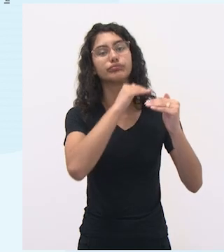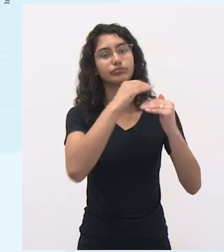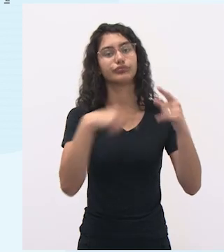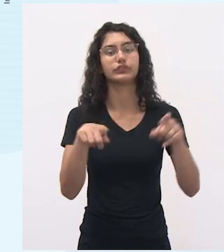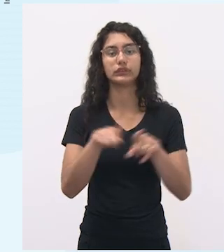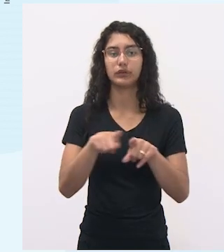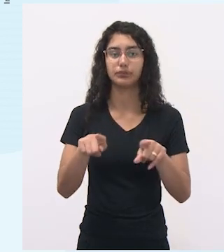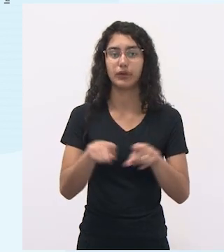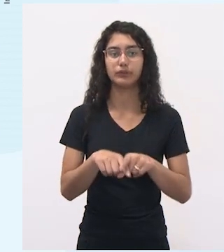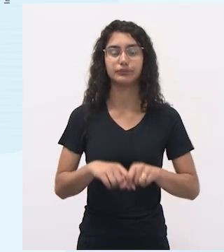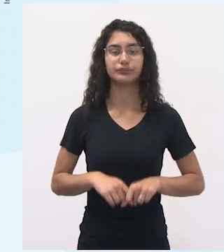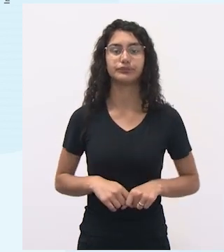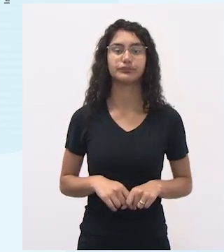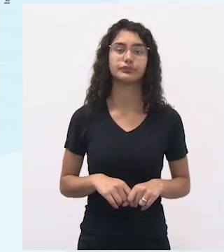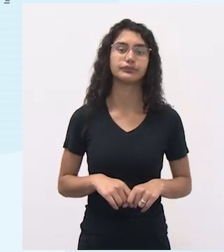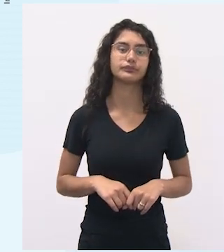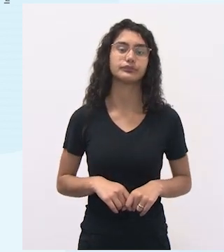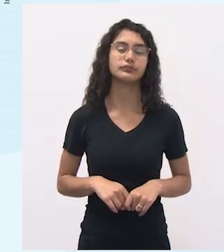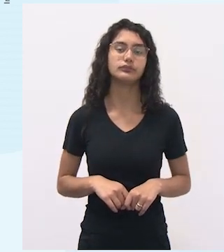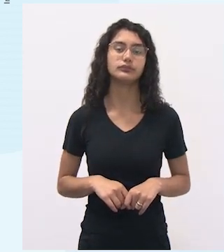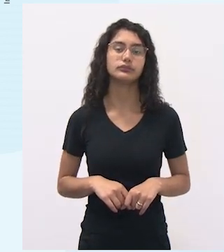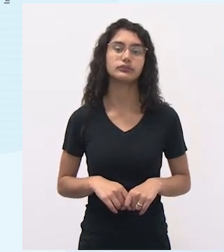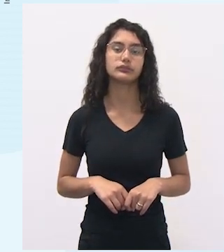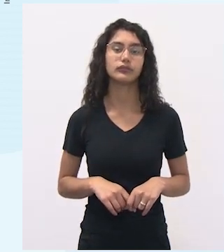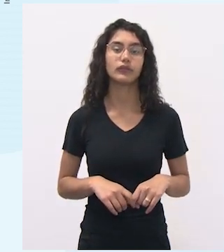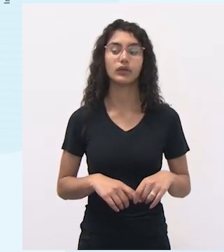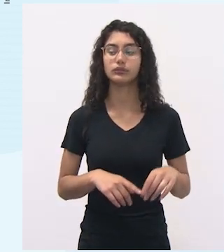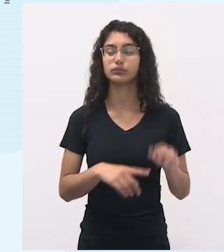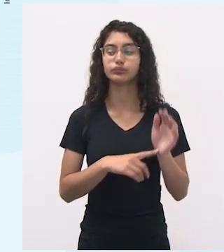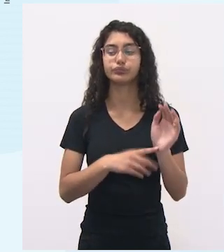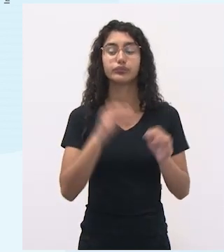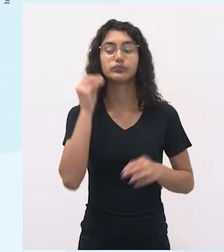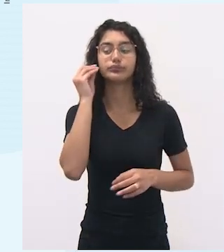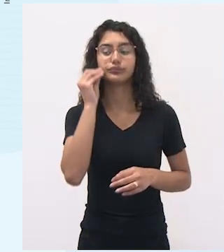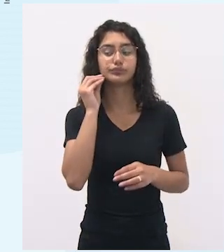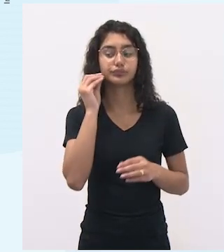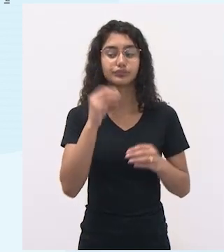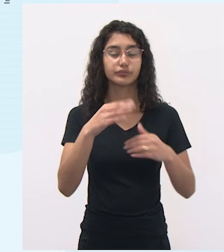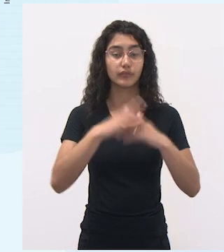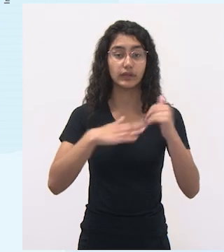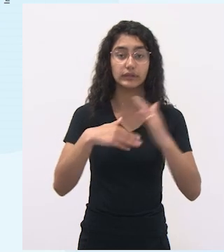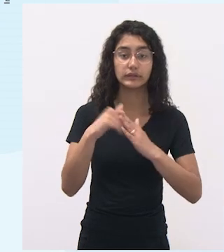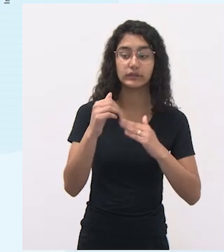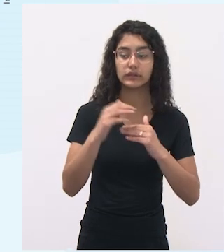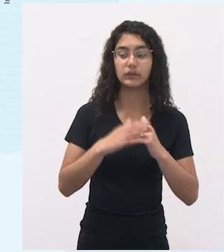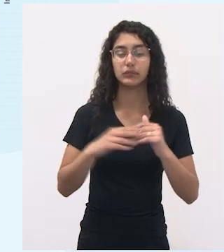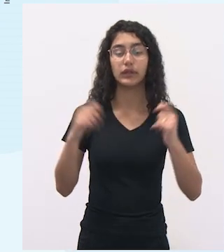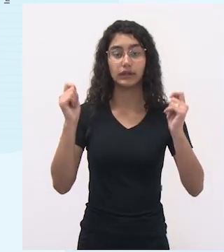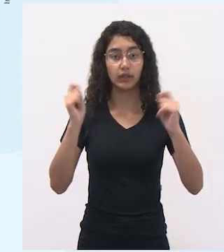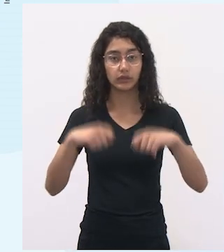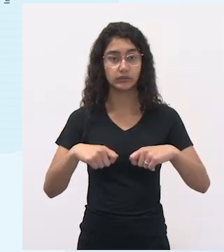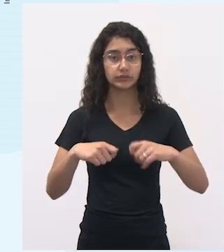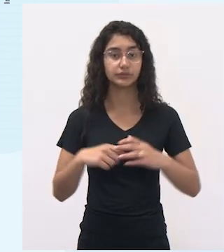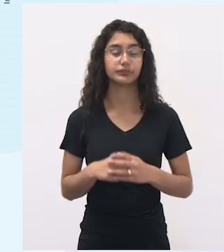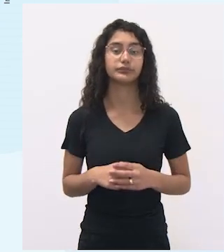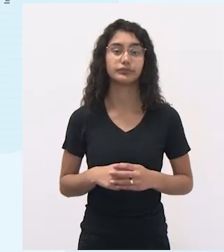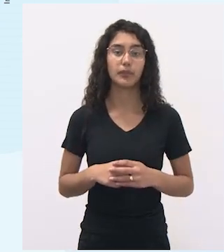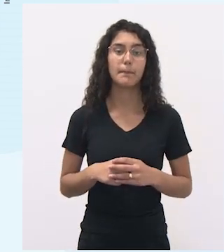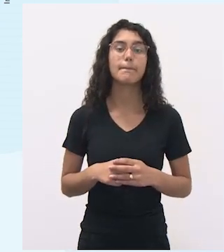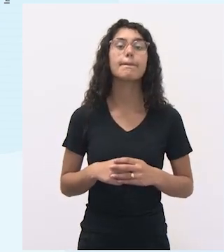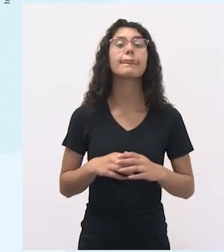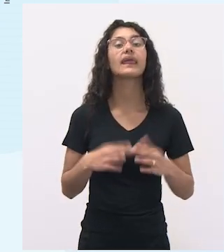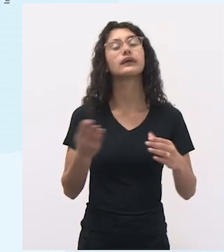trazer a escala de proficiência e colocar essa escala de proficiência, colocar essa matriz de